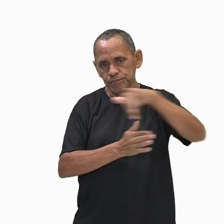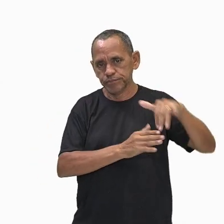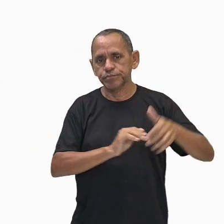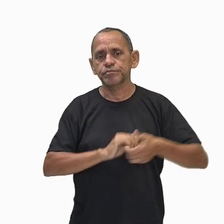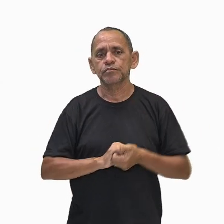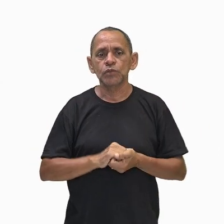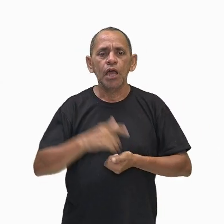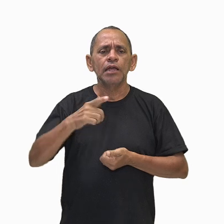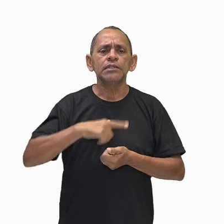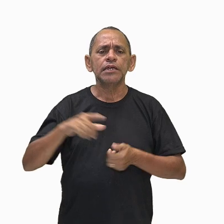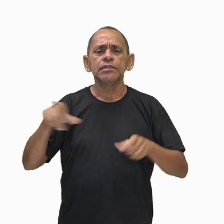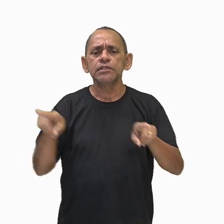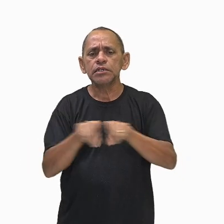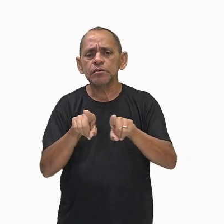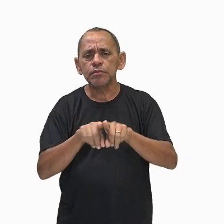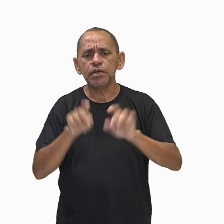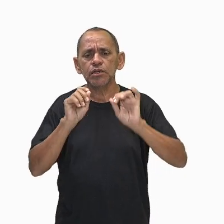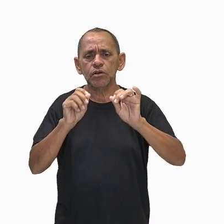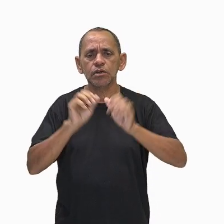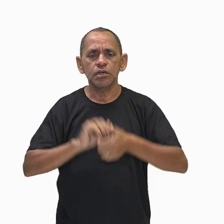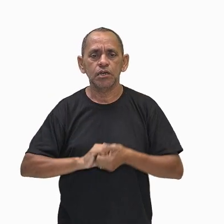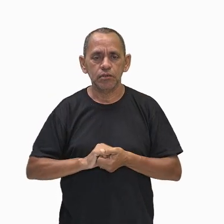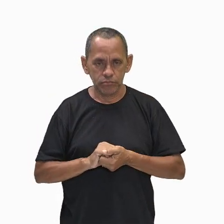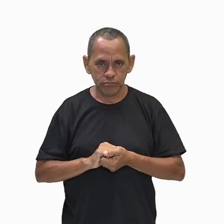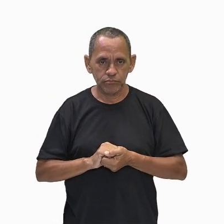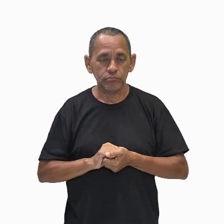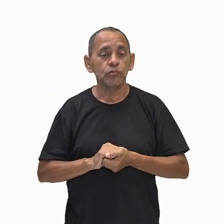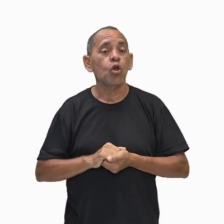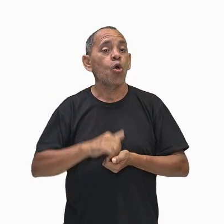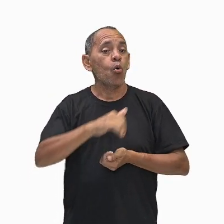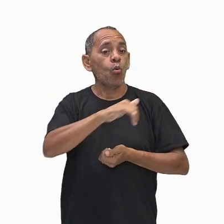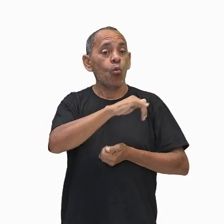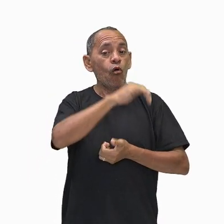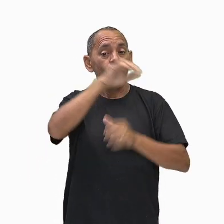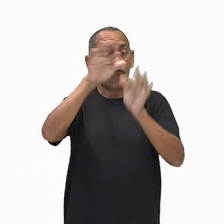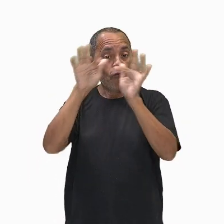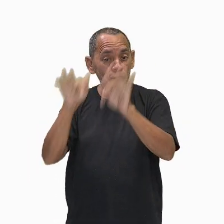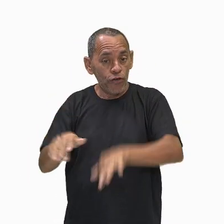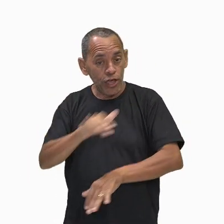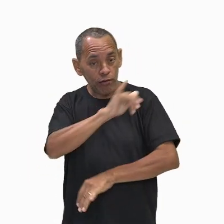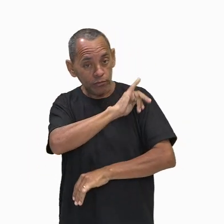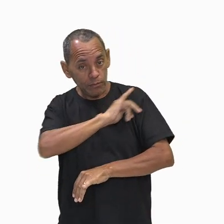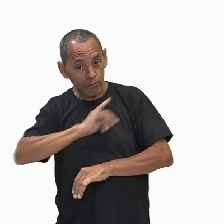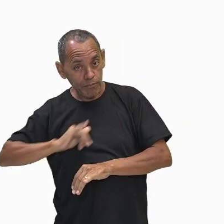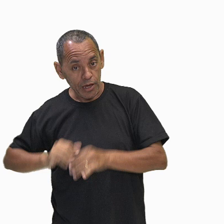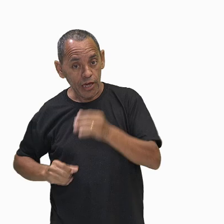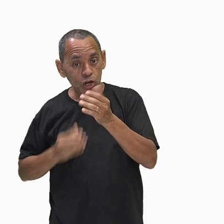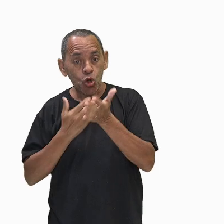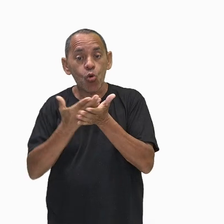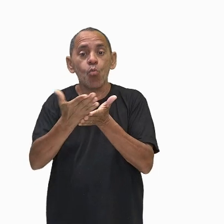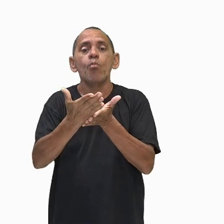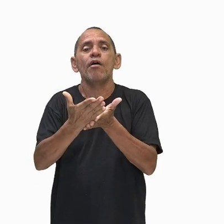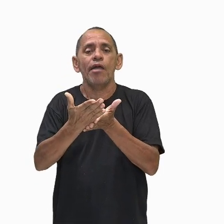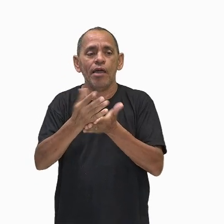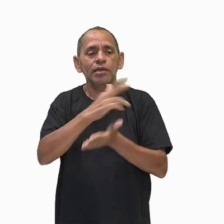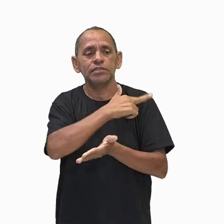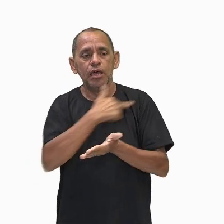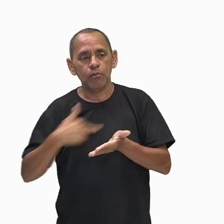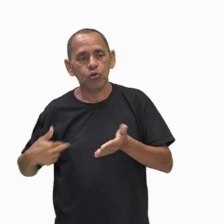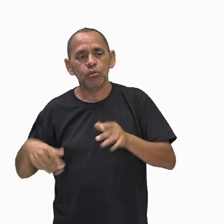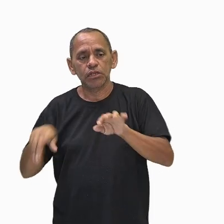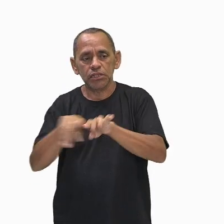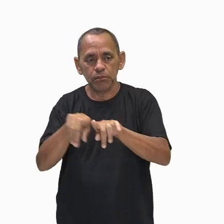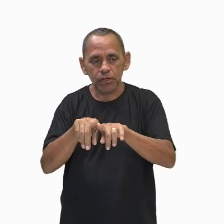gente tem aí, né, sai o Império, então, e entra a República, tá? Houve aí um grande baile, então, no Rio